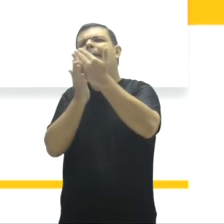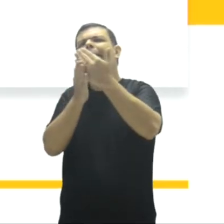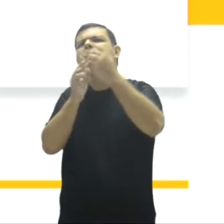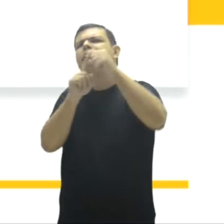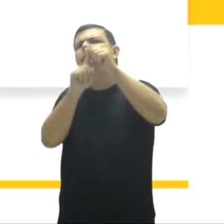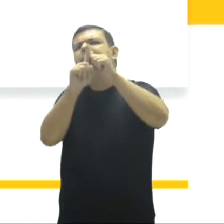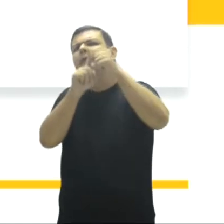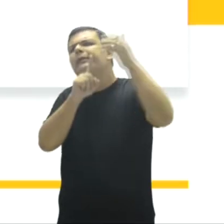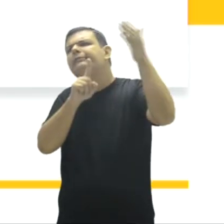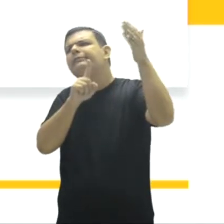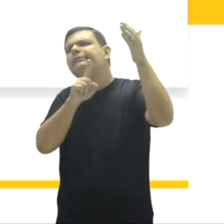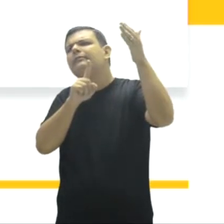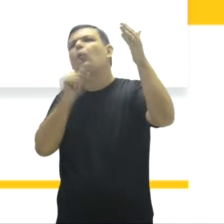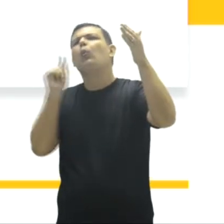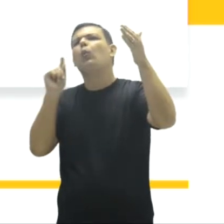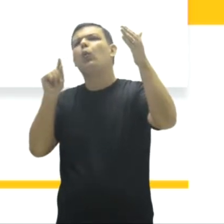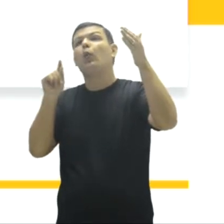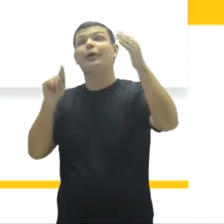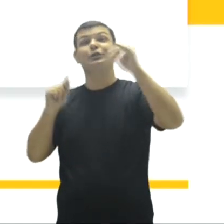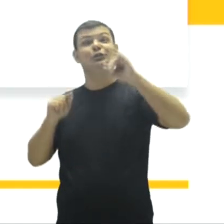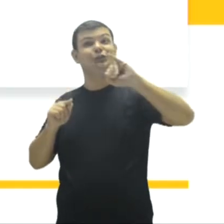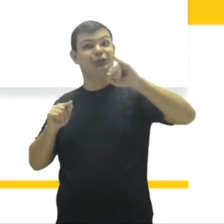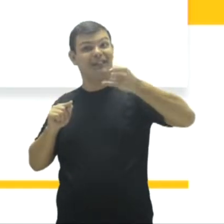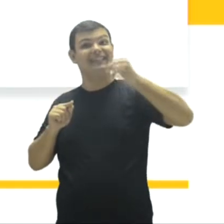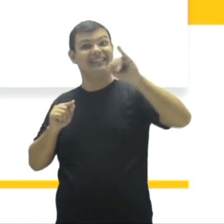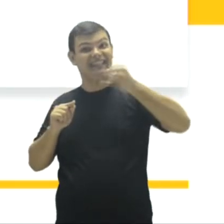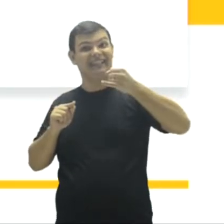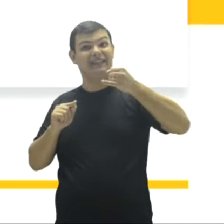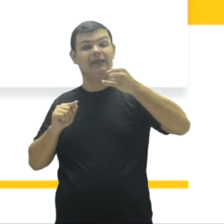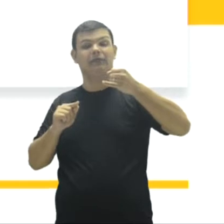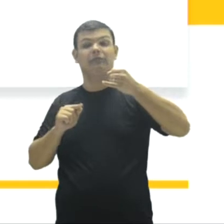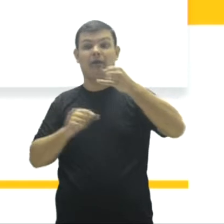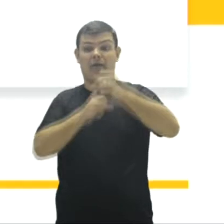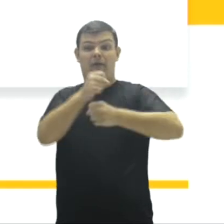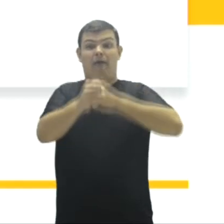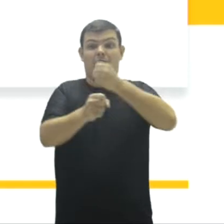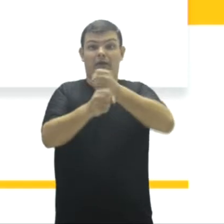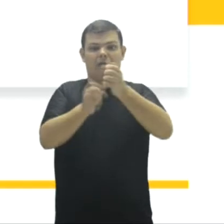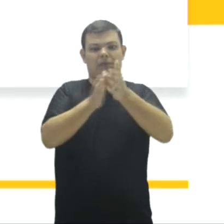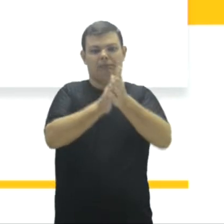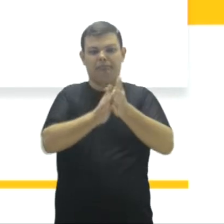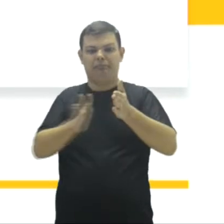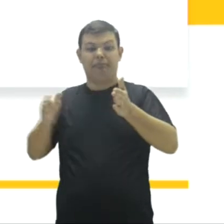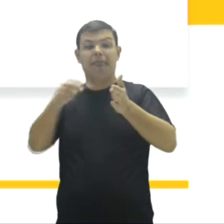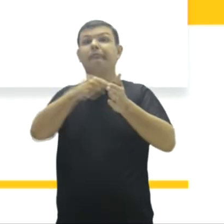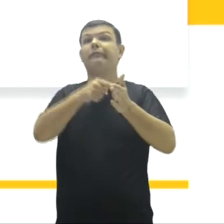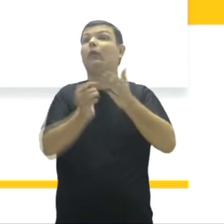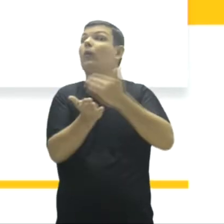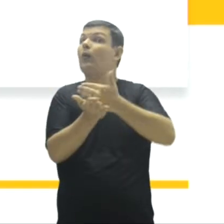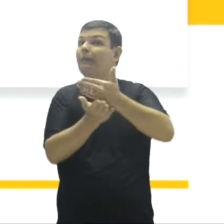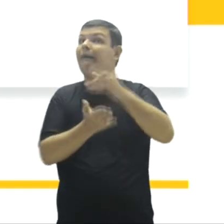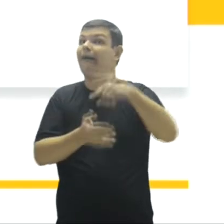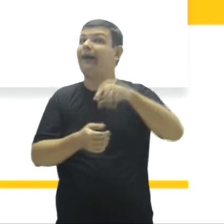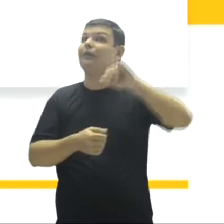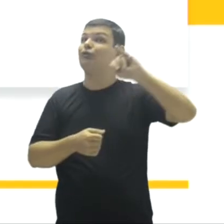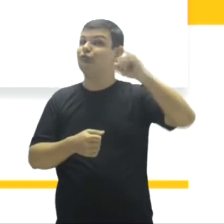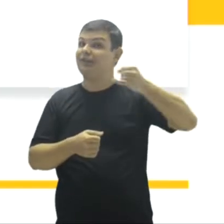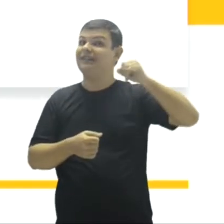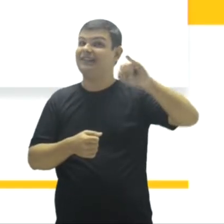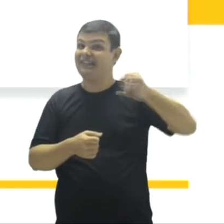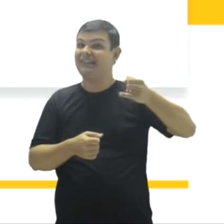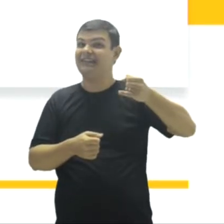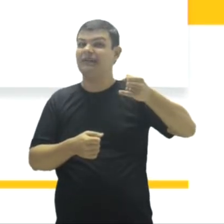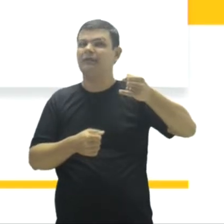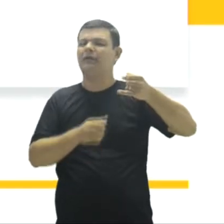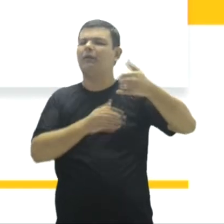pontinha, lá em janeiro. O nosso ano civil, ele inicia em janeiro. E ao passo que